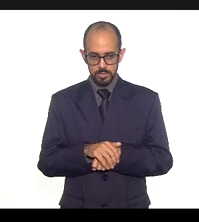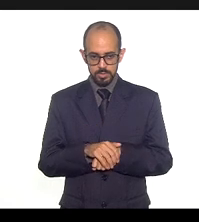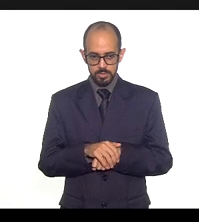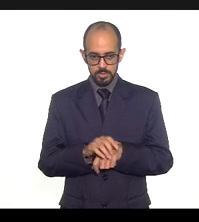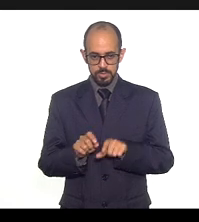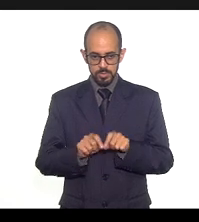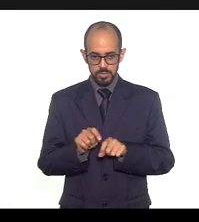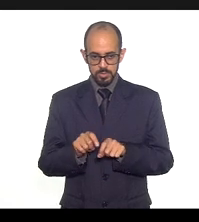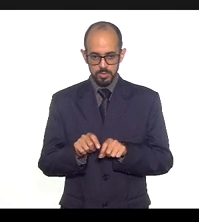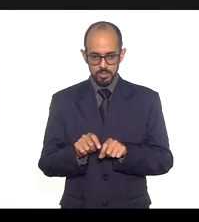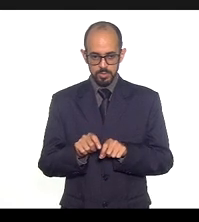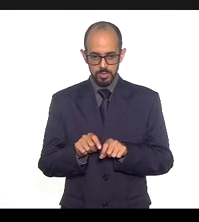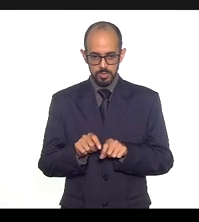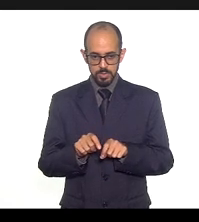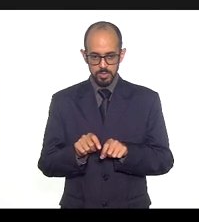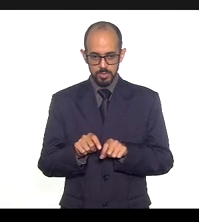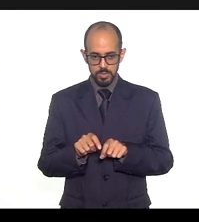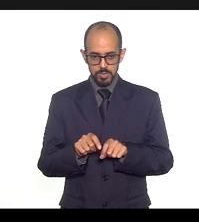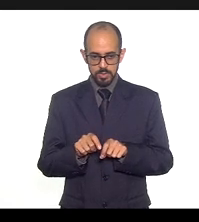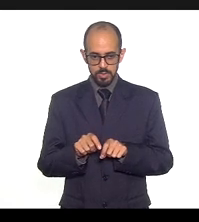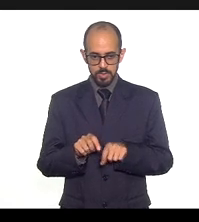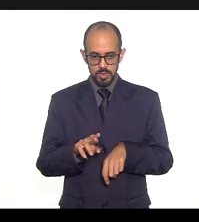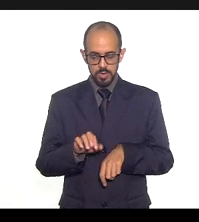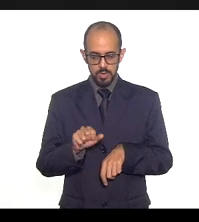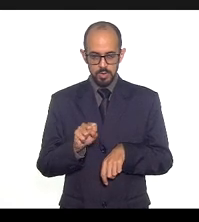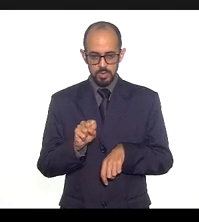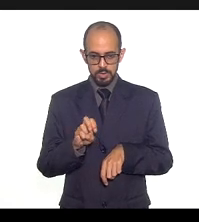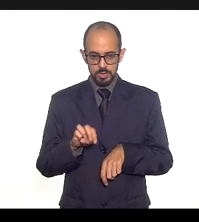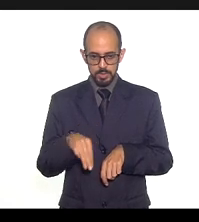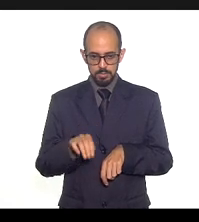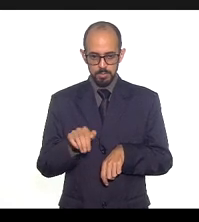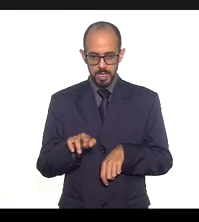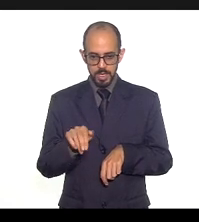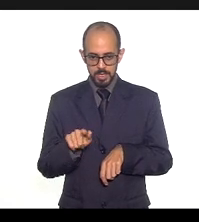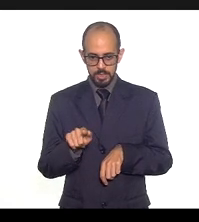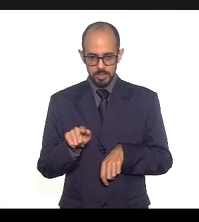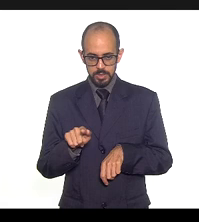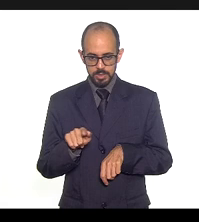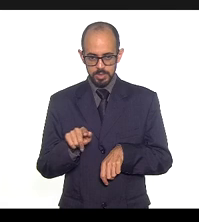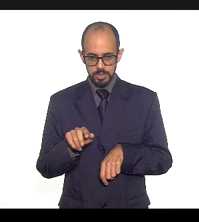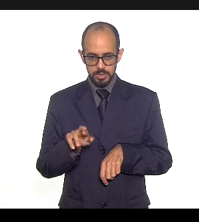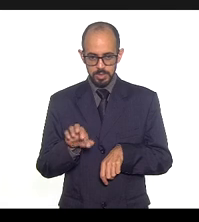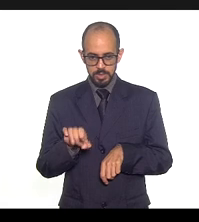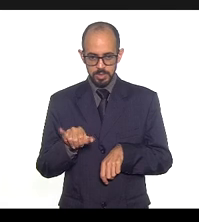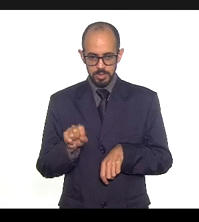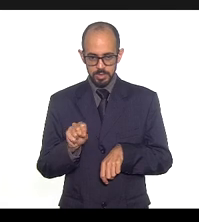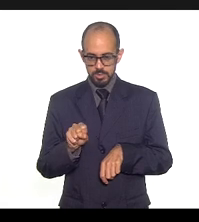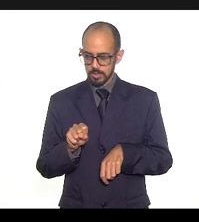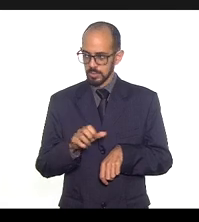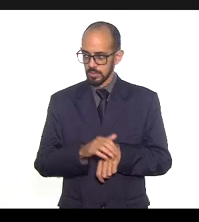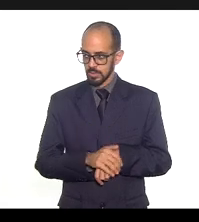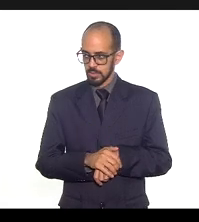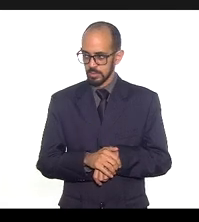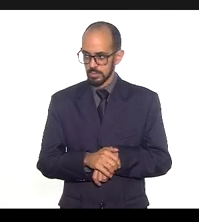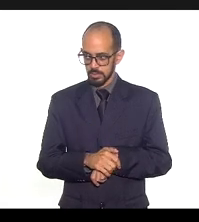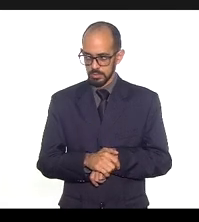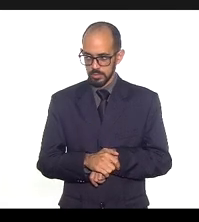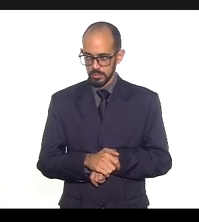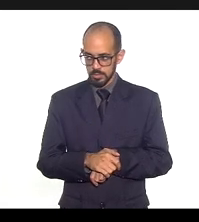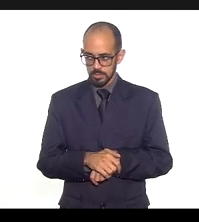Ainda relator deputado... Não, relator deputado Rosenberg Reis. Projeto de lei 38... Oi?